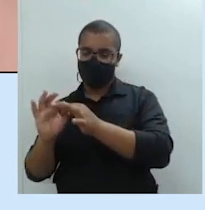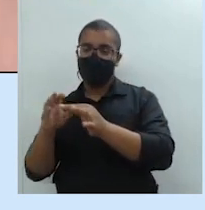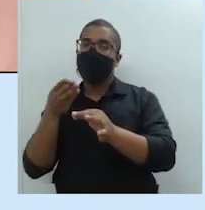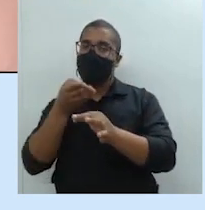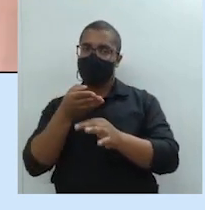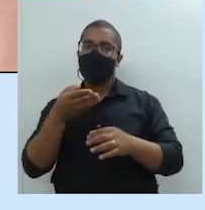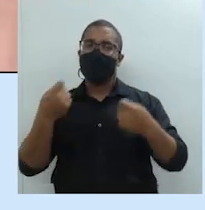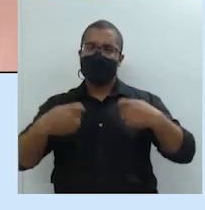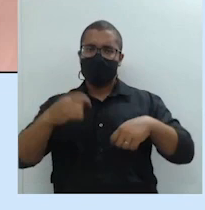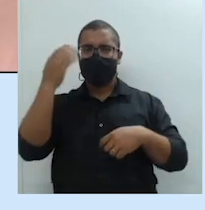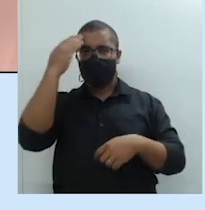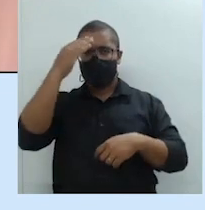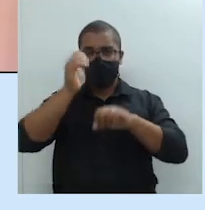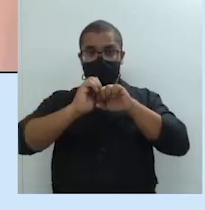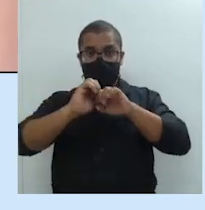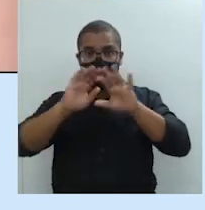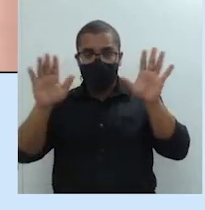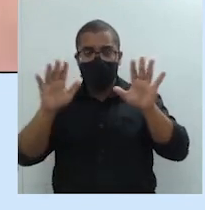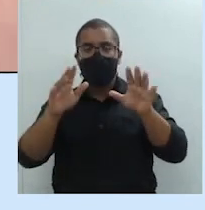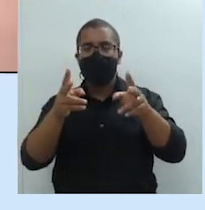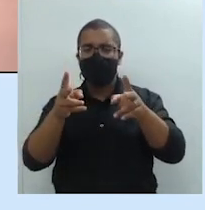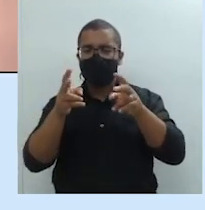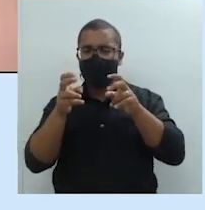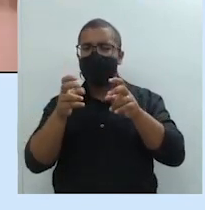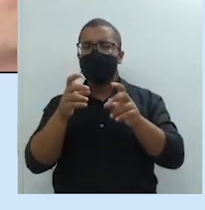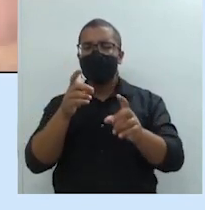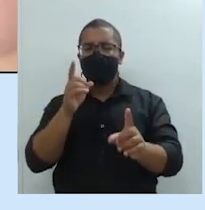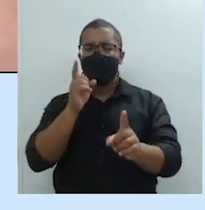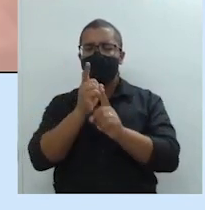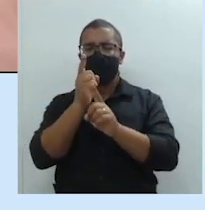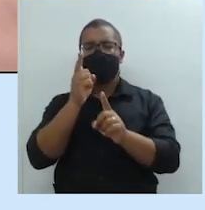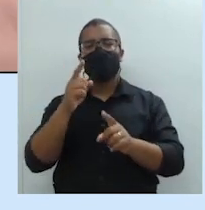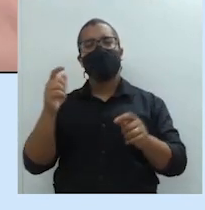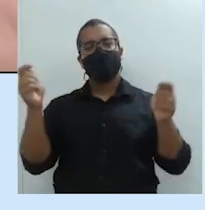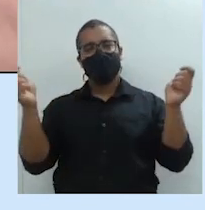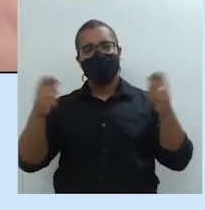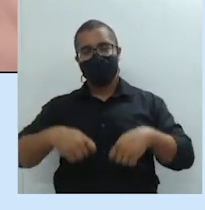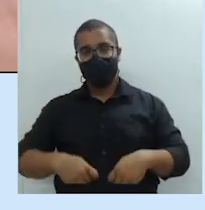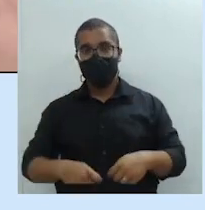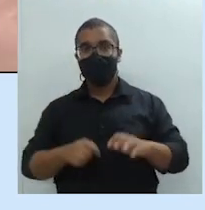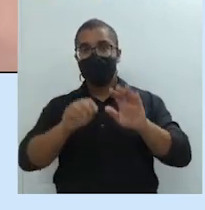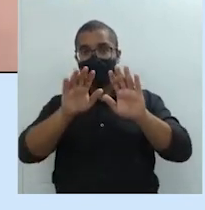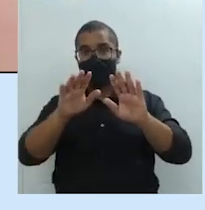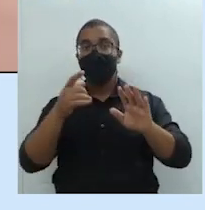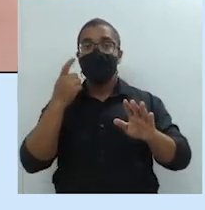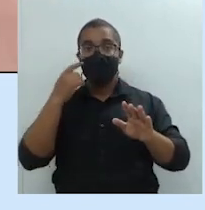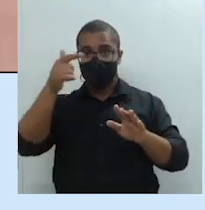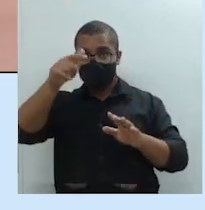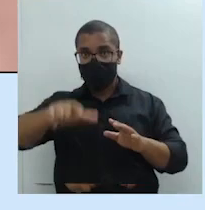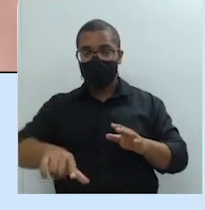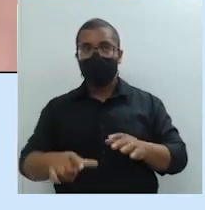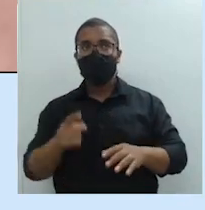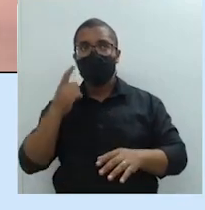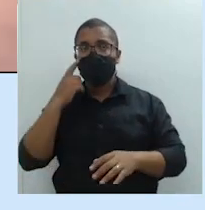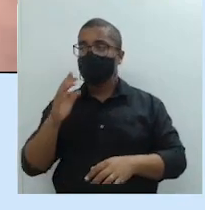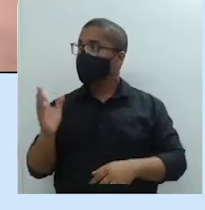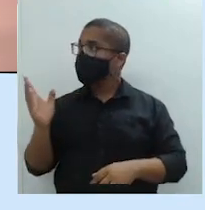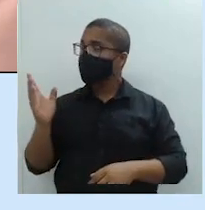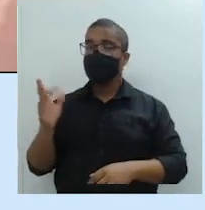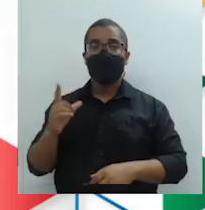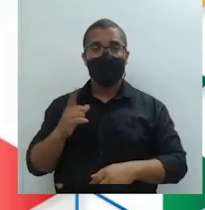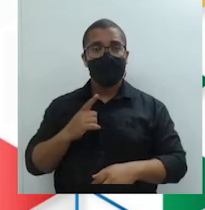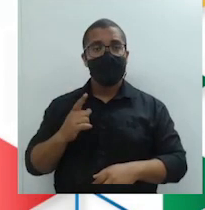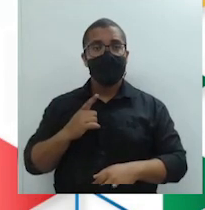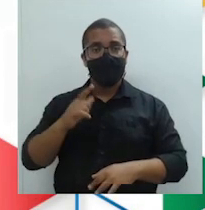contexto, entender o contexto para observar a intencionalidade. E vamos adiante.